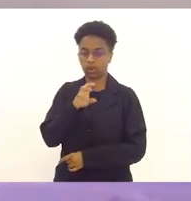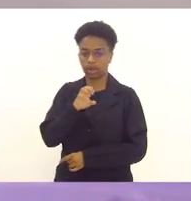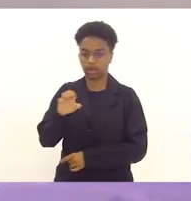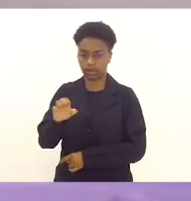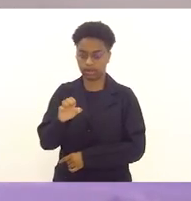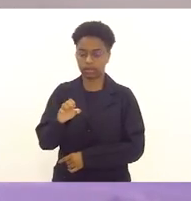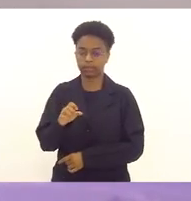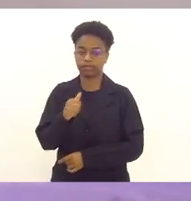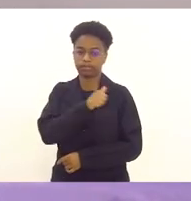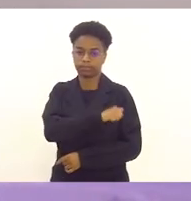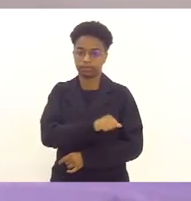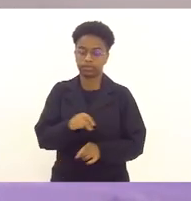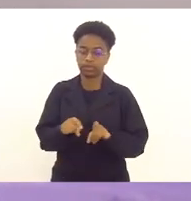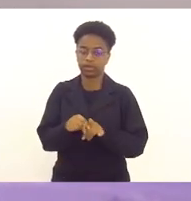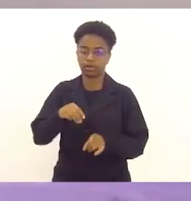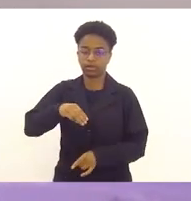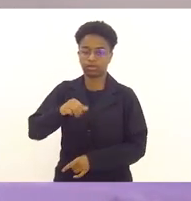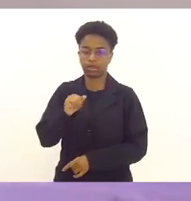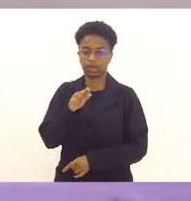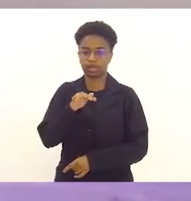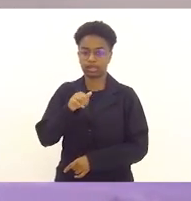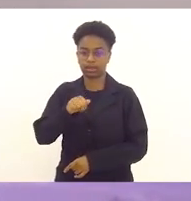Rio de Janeiro da Mariana